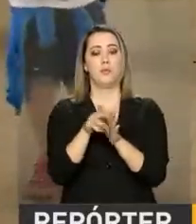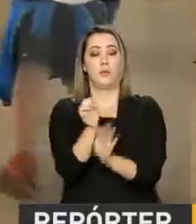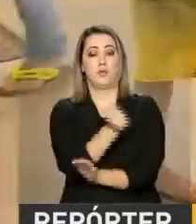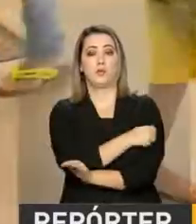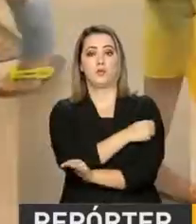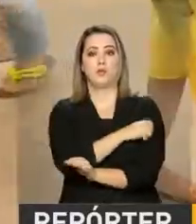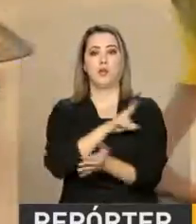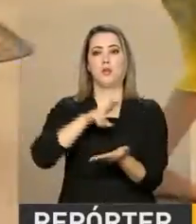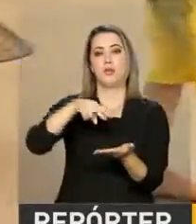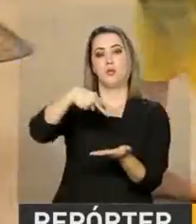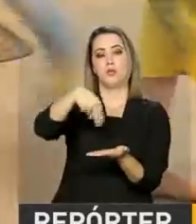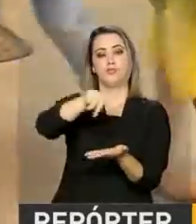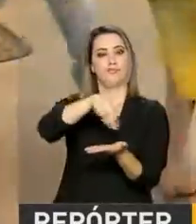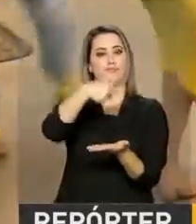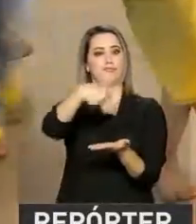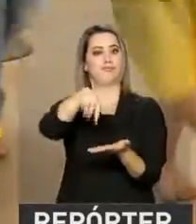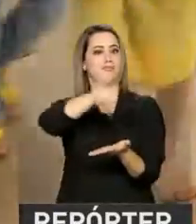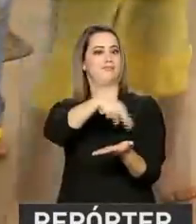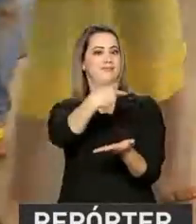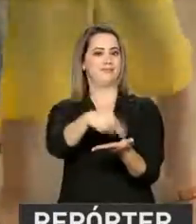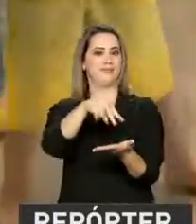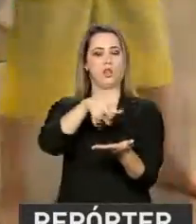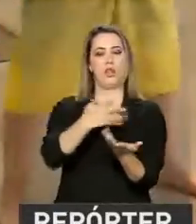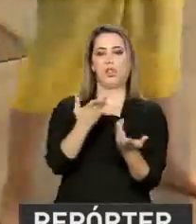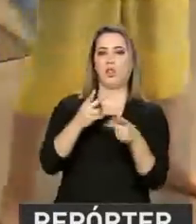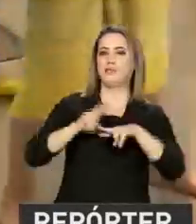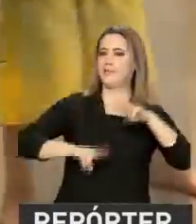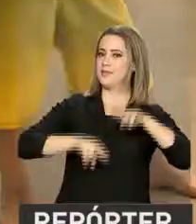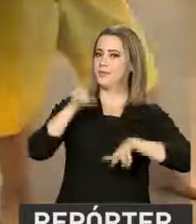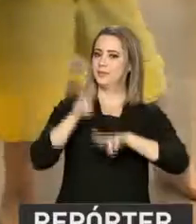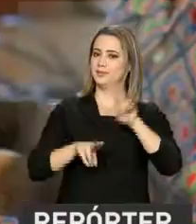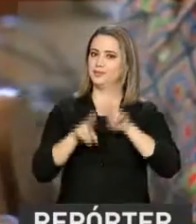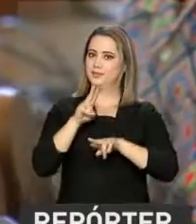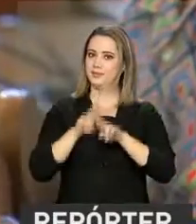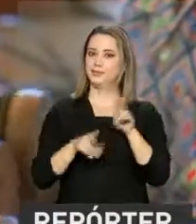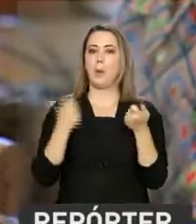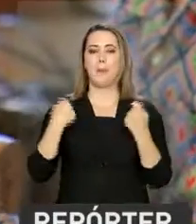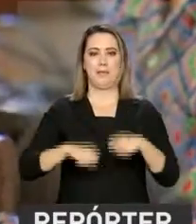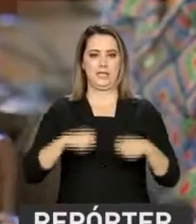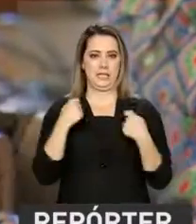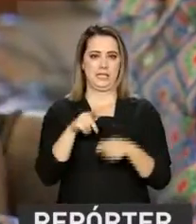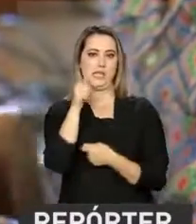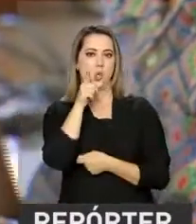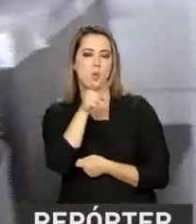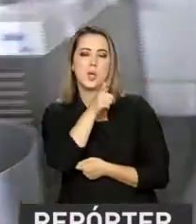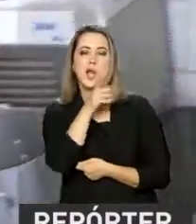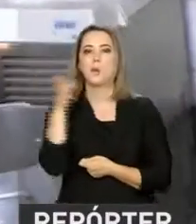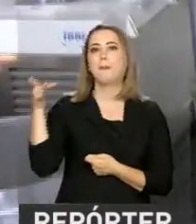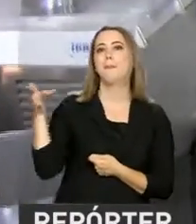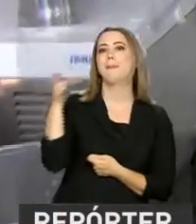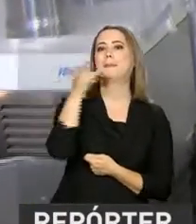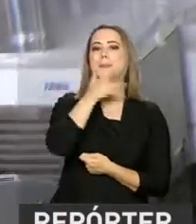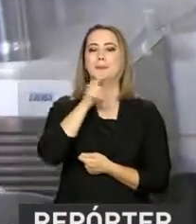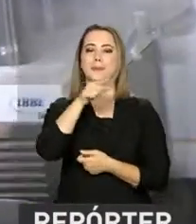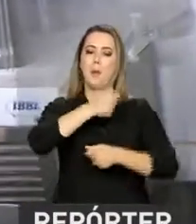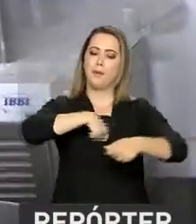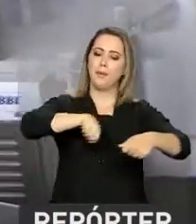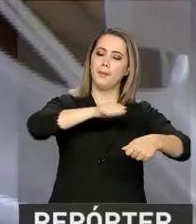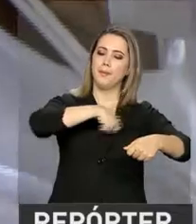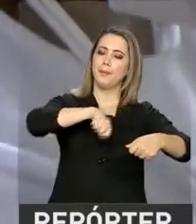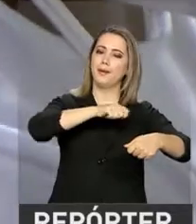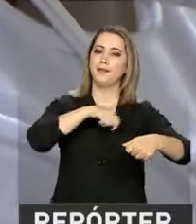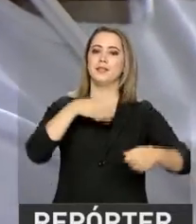junina e para repor tanta energia gasta com as brincadeiras é só mesmo um lanche especial preparado pelas merendeiras